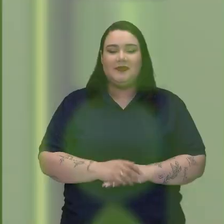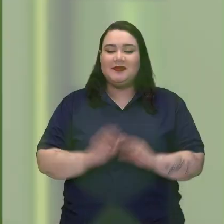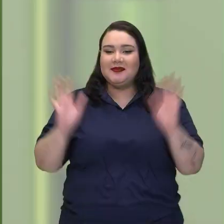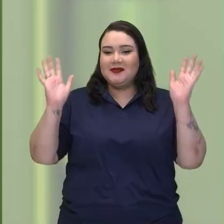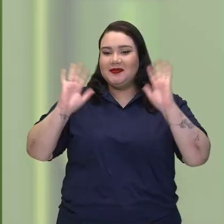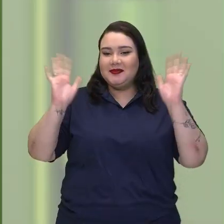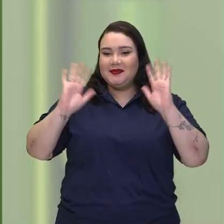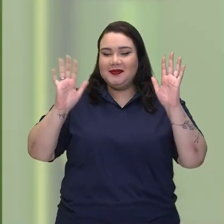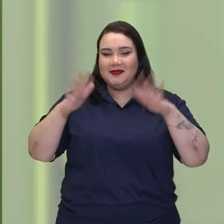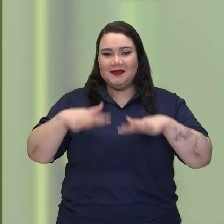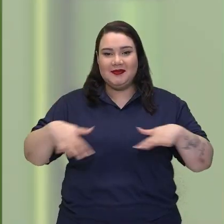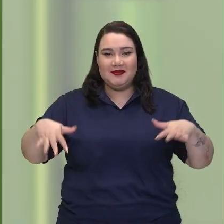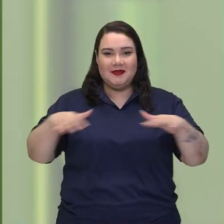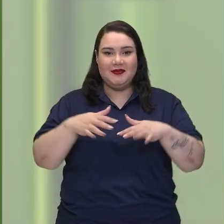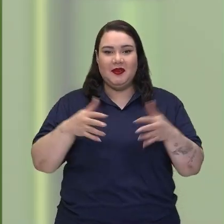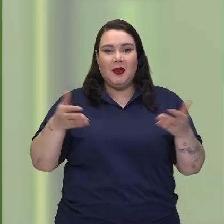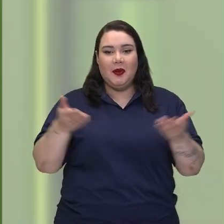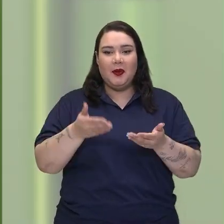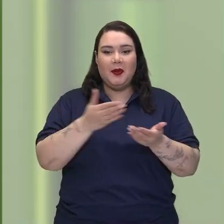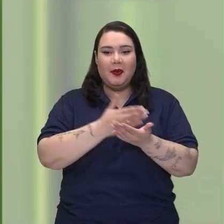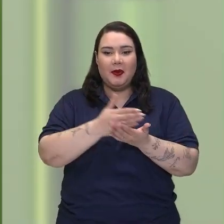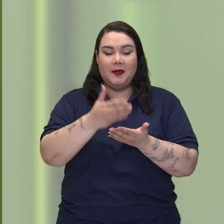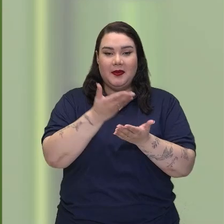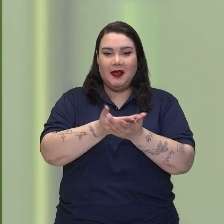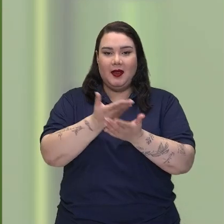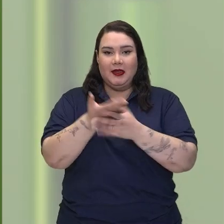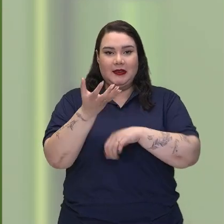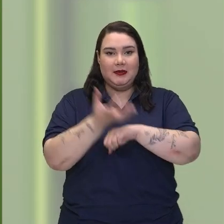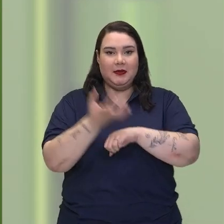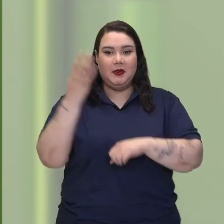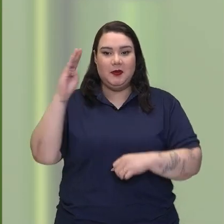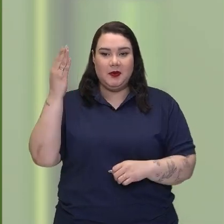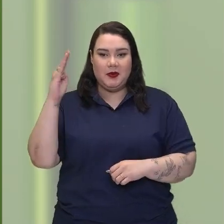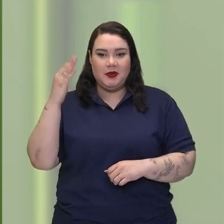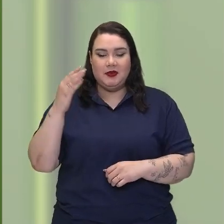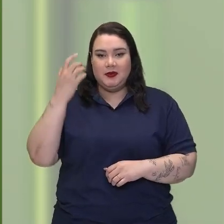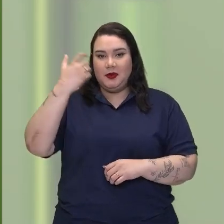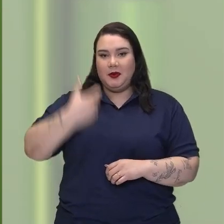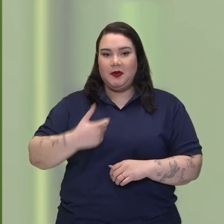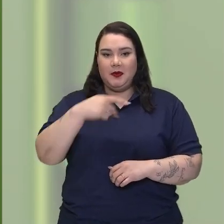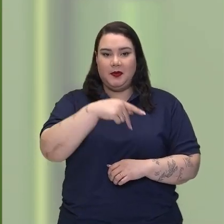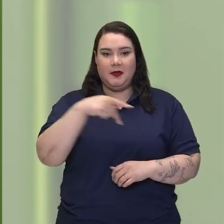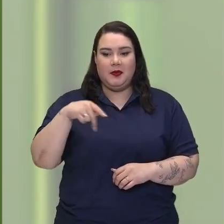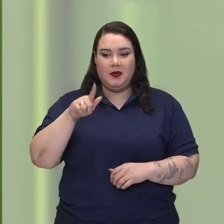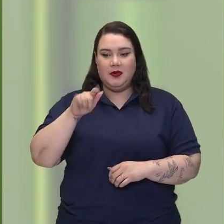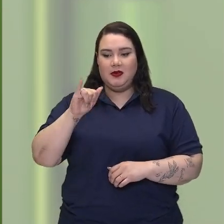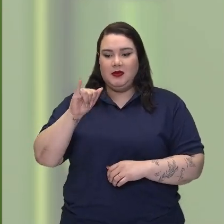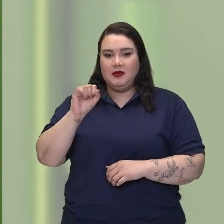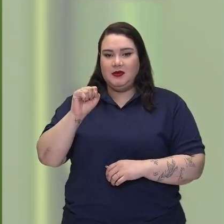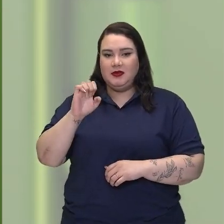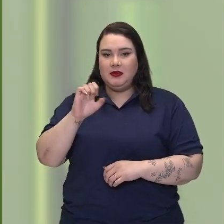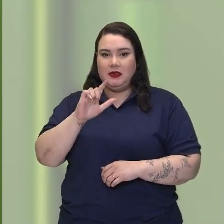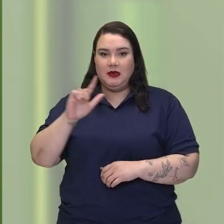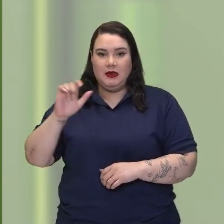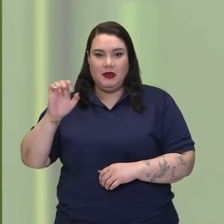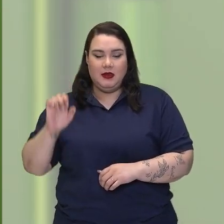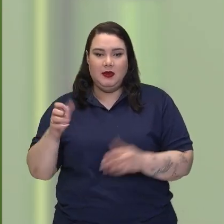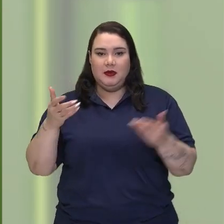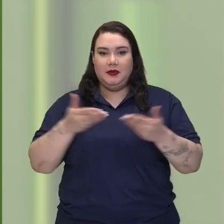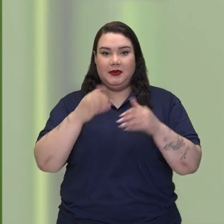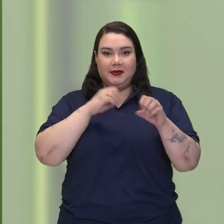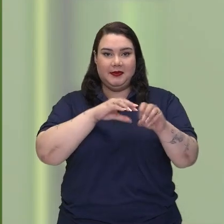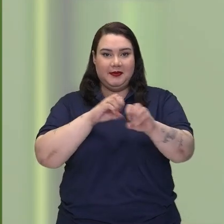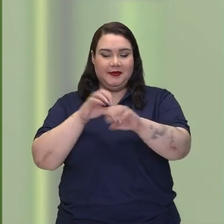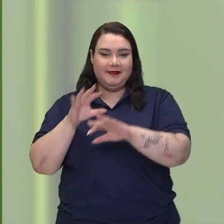Olá a todos, vamos dar início à aula de Biologia. Eu sou a professora Gisele Palmeira, estou aqui com vocês